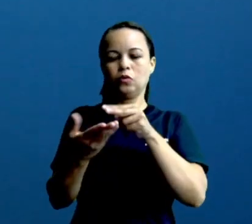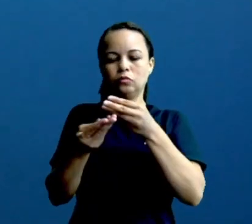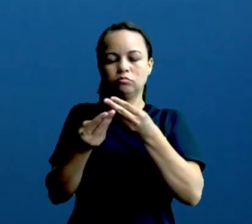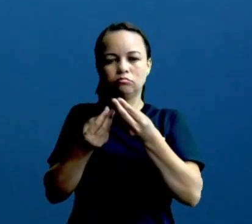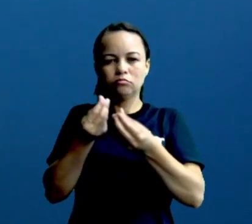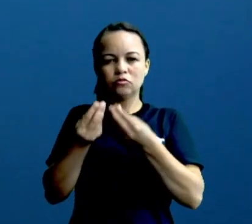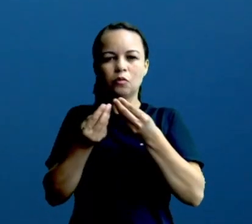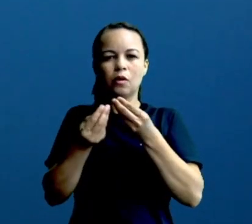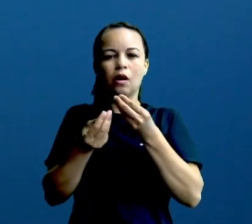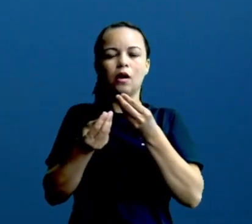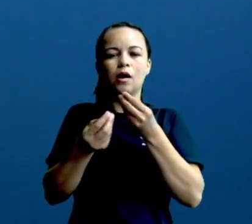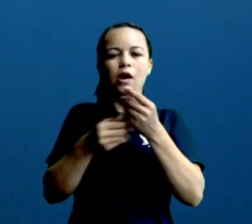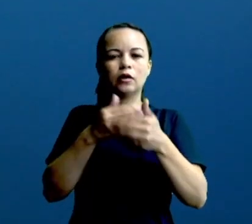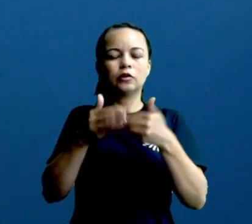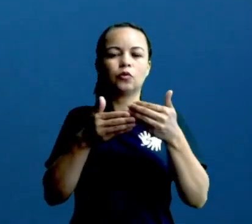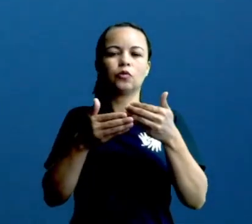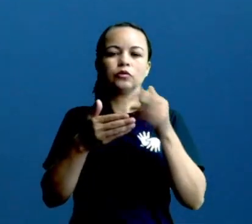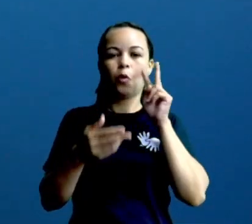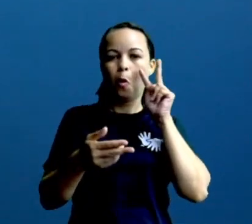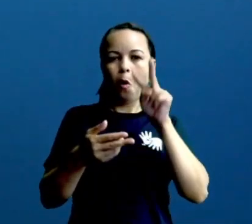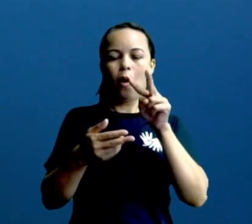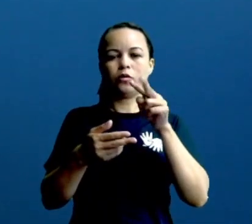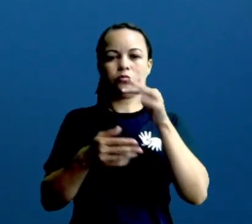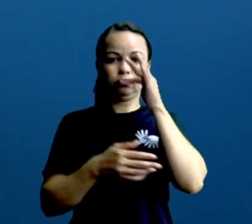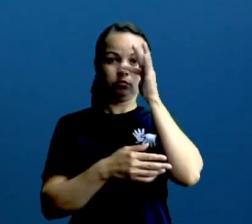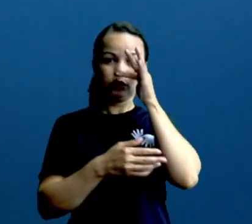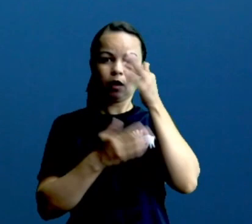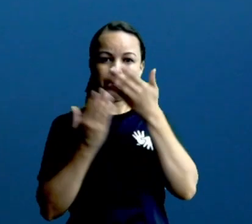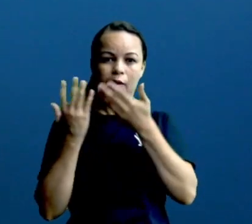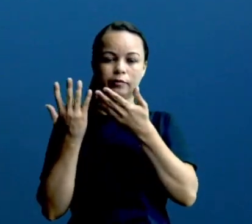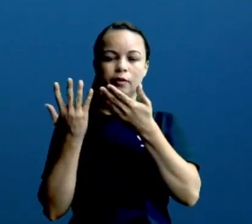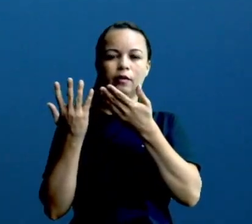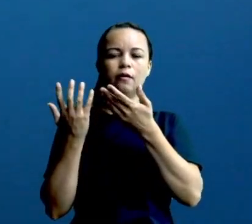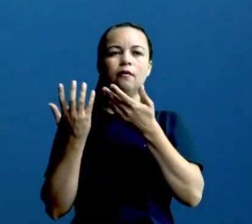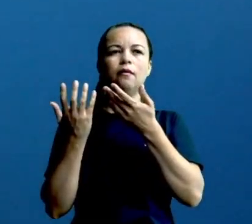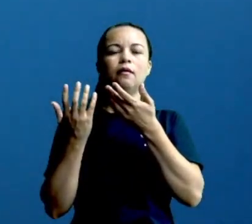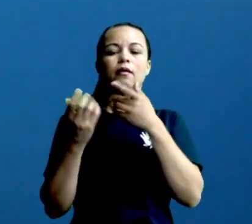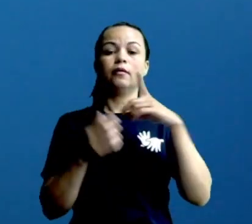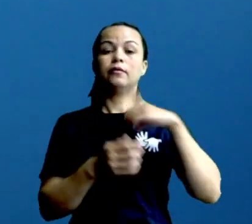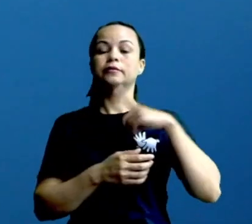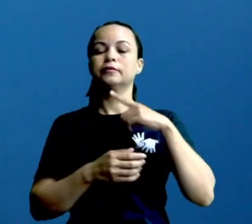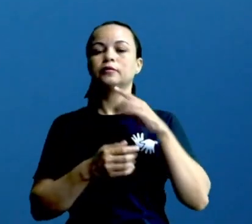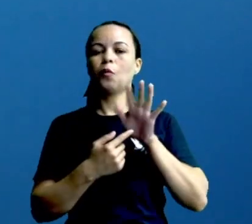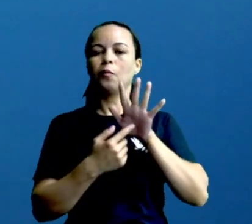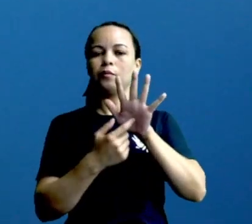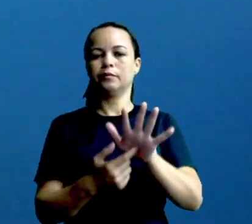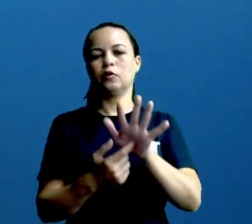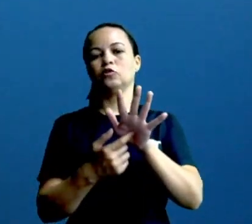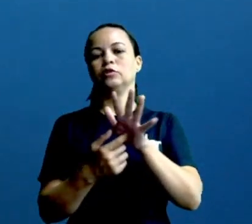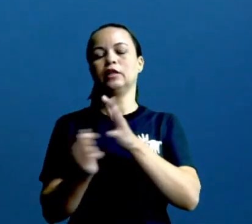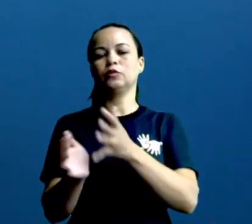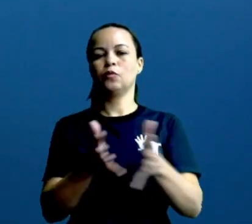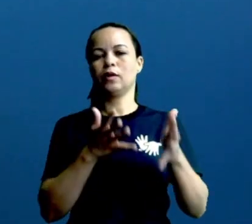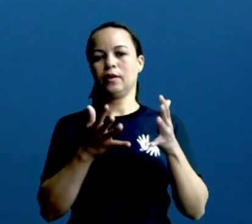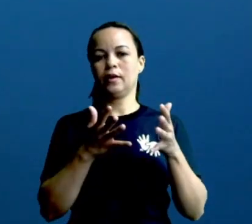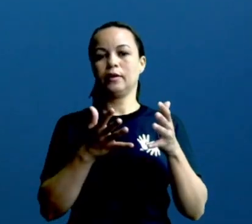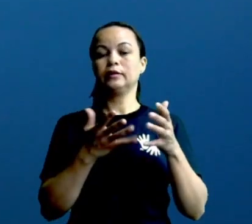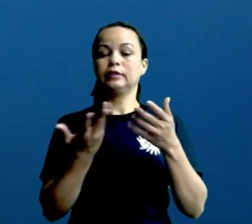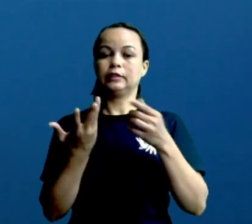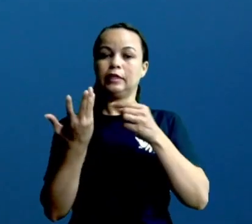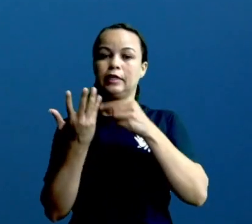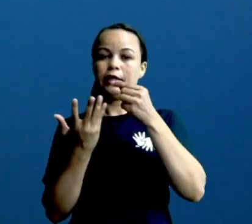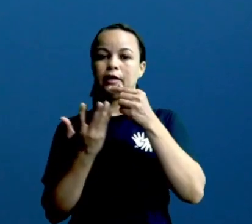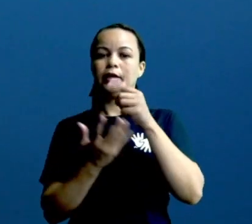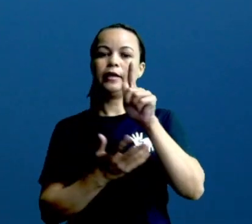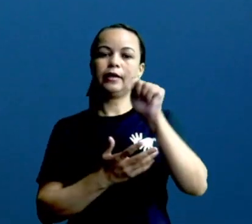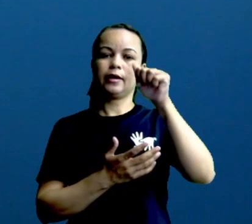musgo, quando eu olho uma hepática, quando eu olho um indivíduo que é uma briófita, eu estou diante justamente da fase gametófita, que é uma fase